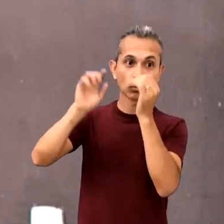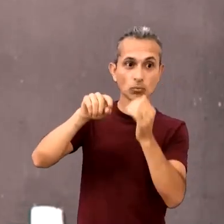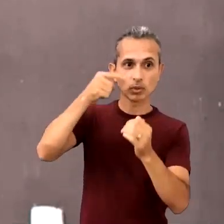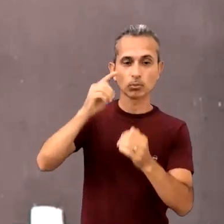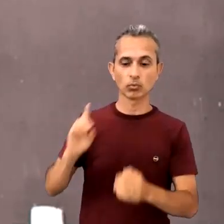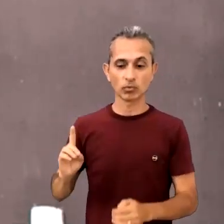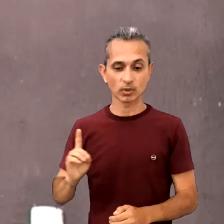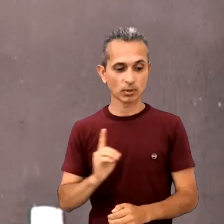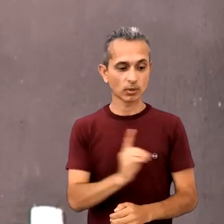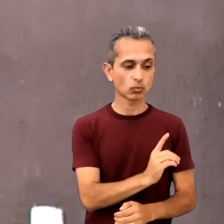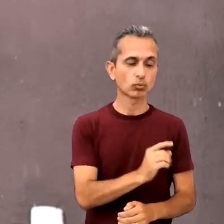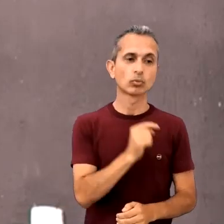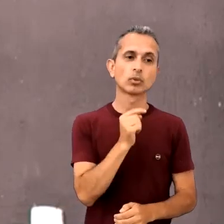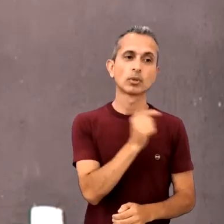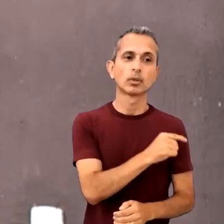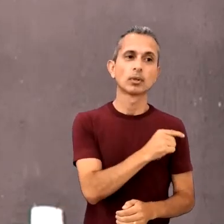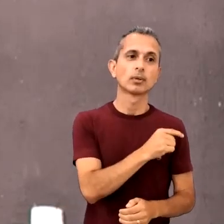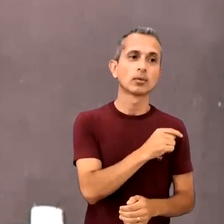E estar lá com coroa.